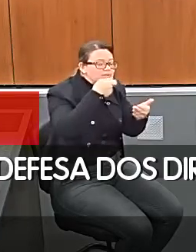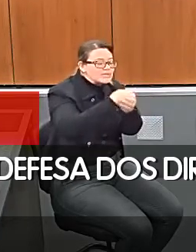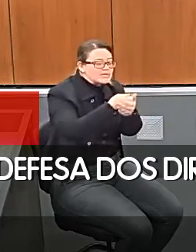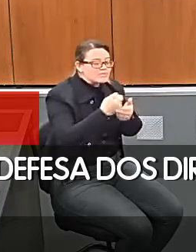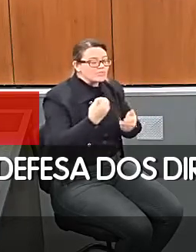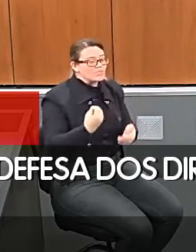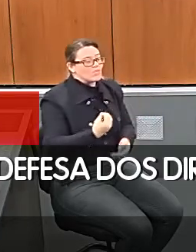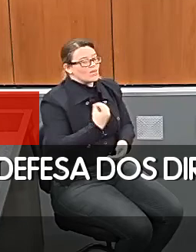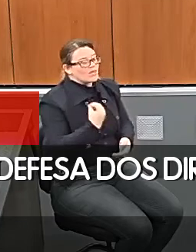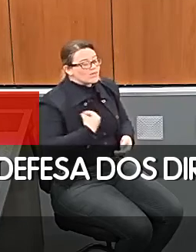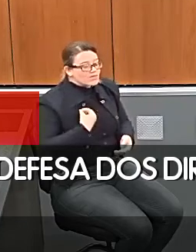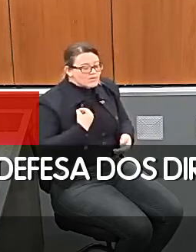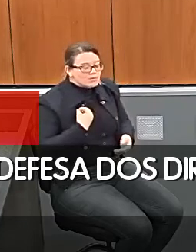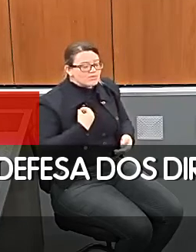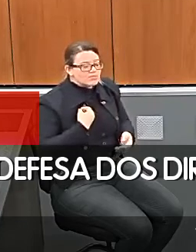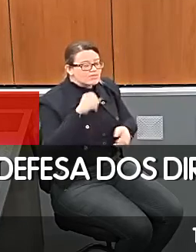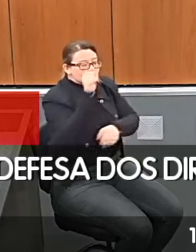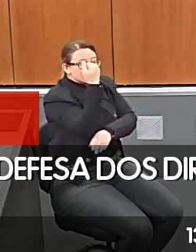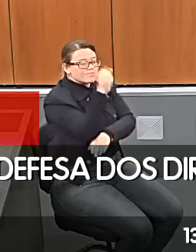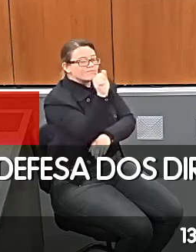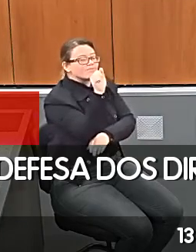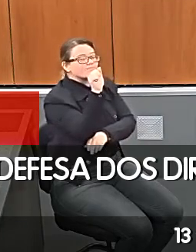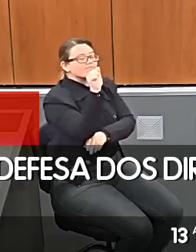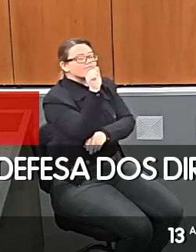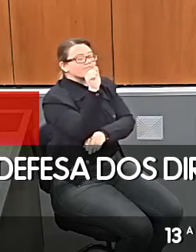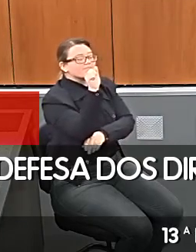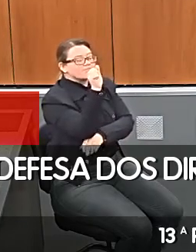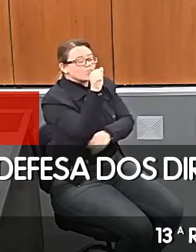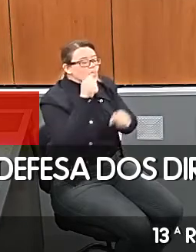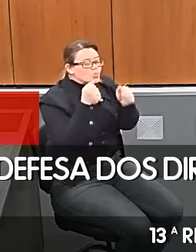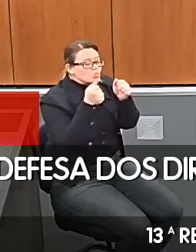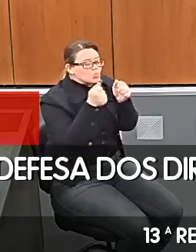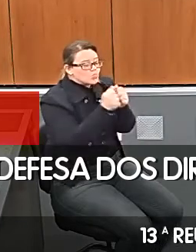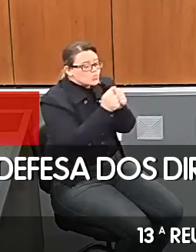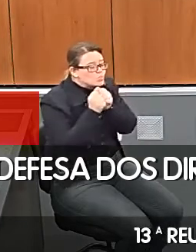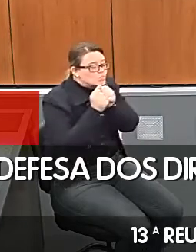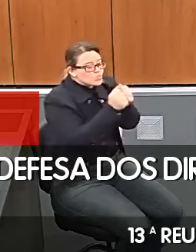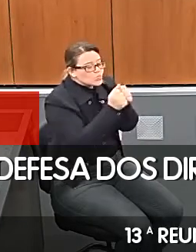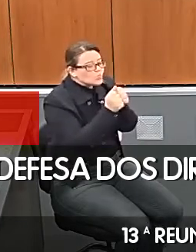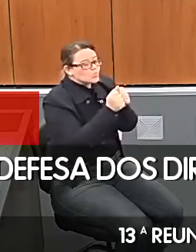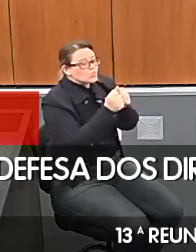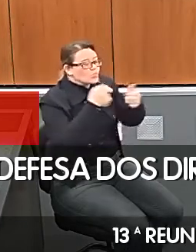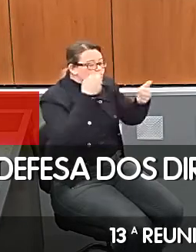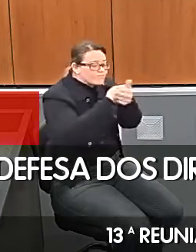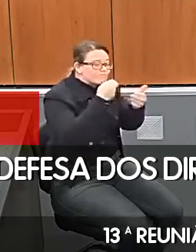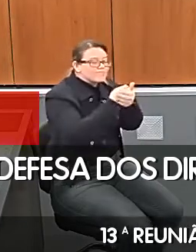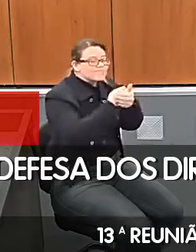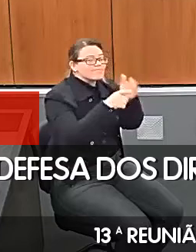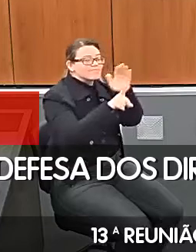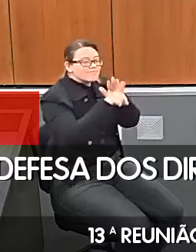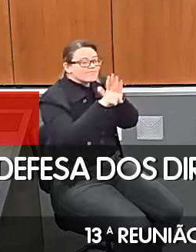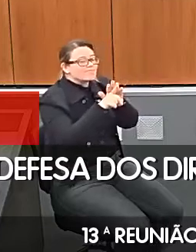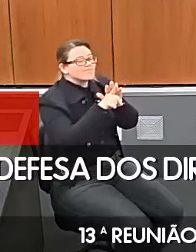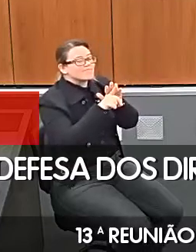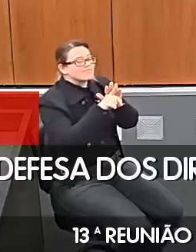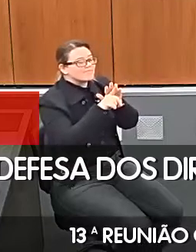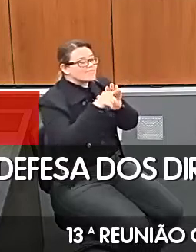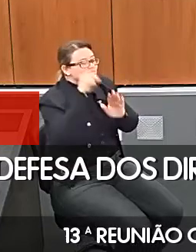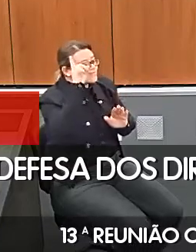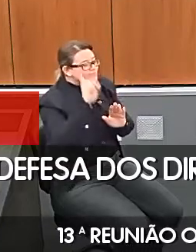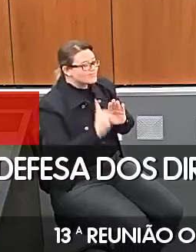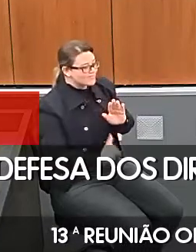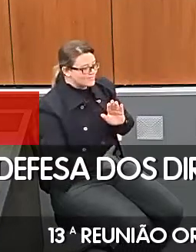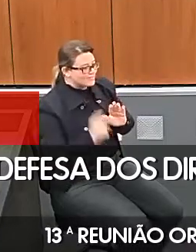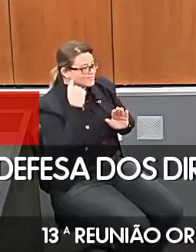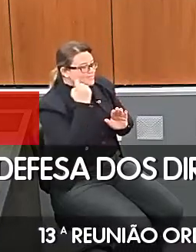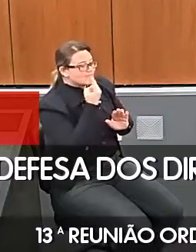da Pazita e estamos juntos. Muito bem. A salva de palmas para ela também. Como é que é o nome da mãe?